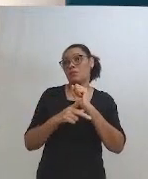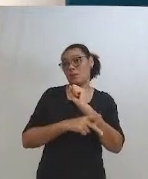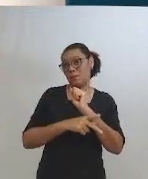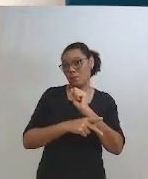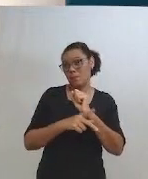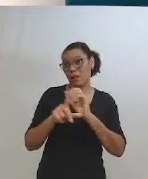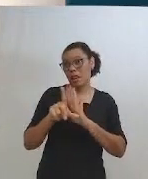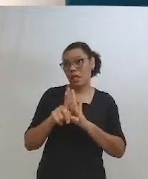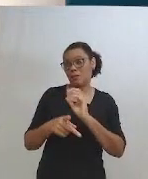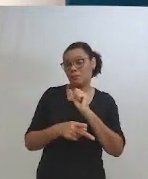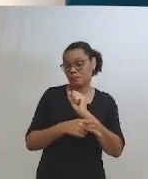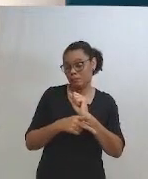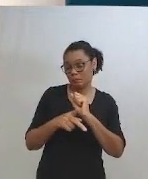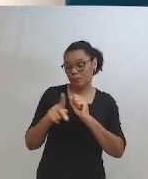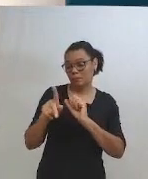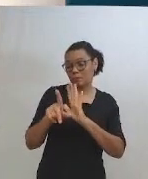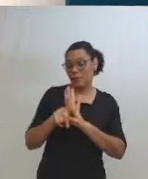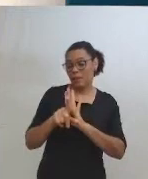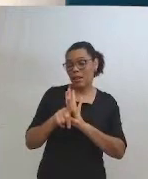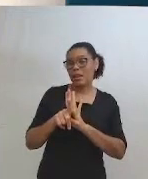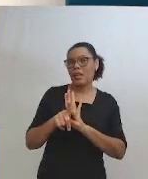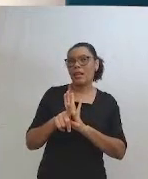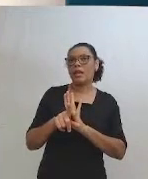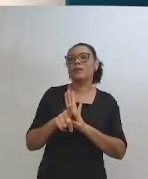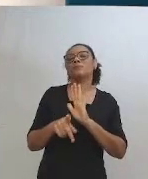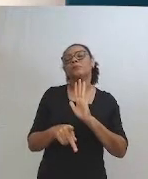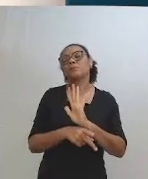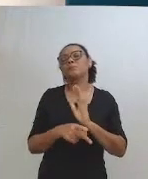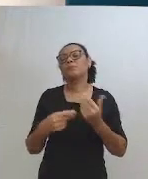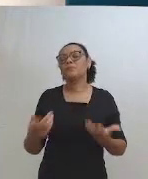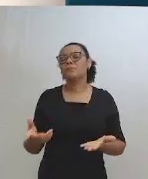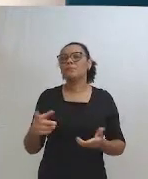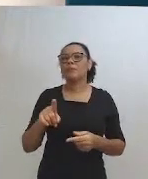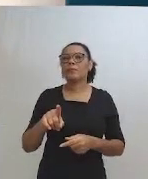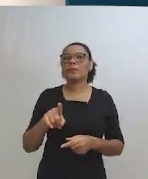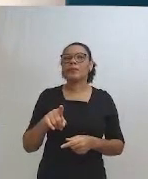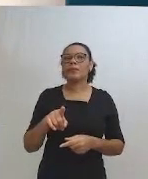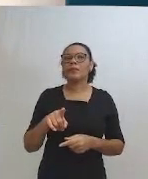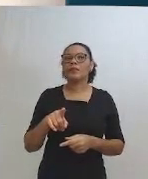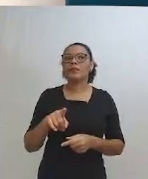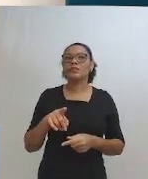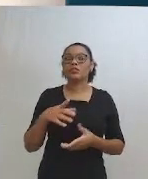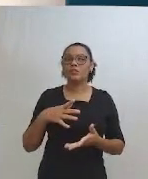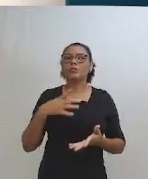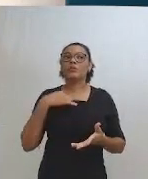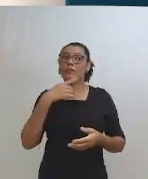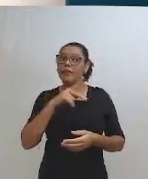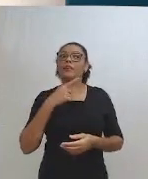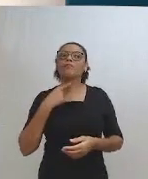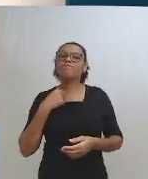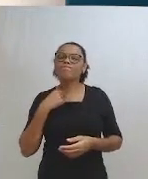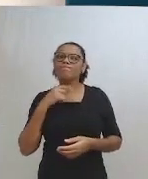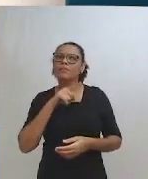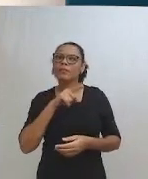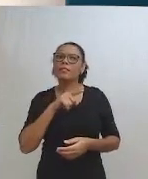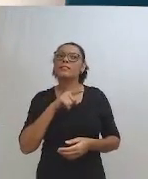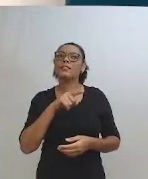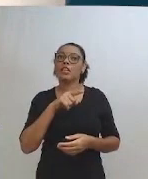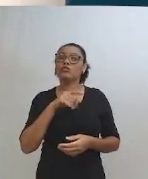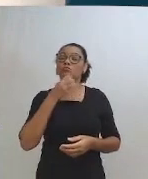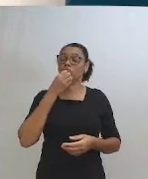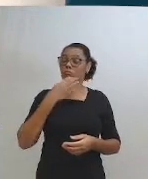nulidade da ação penal por desconhecimento pessoal da imputação denota a intenção do paciente de beneficiar da própria torpeza, o que é expressamente vedado pelo